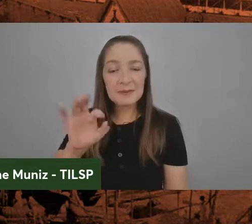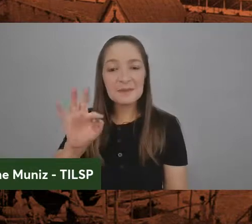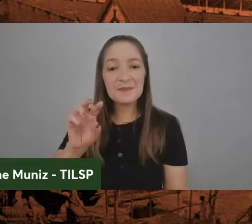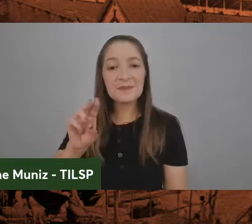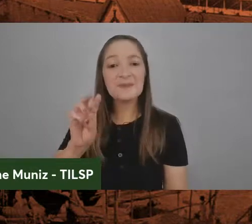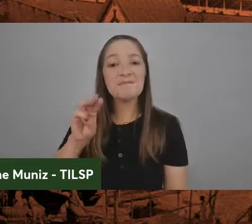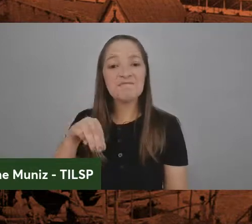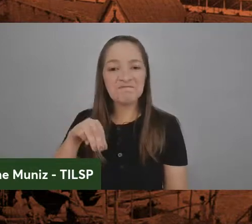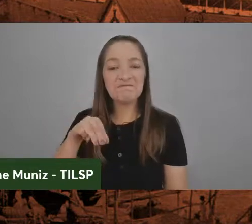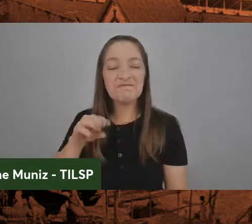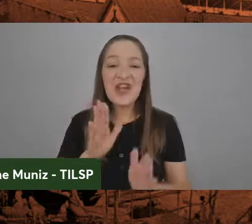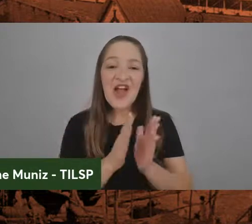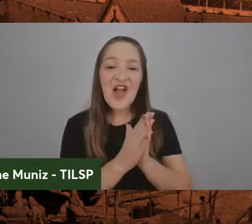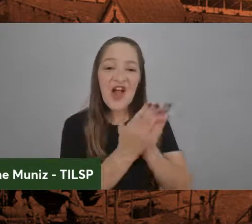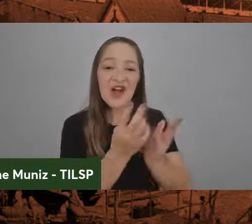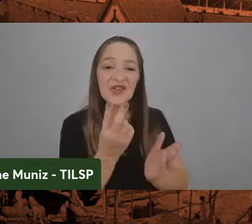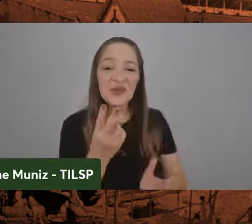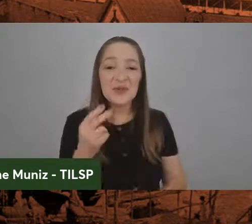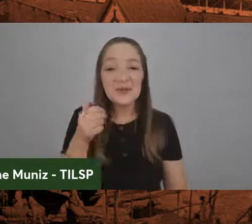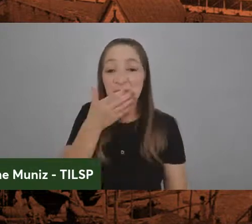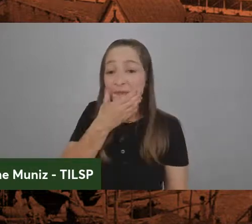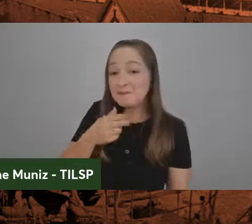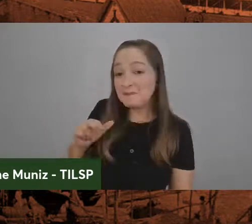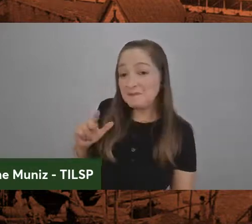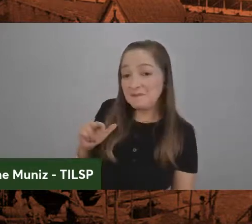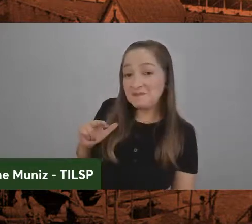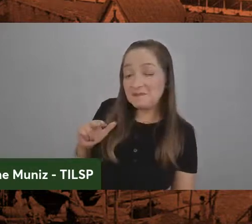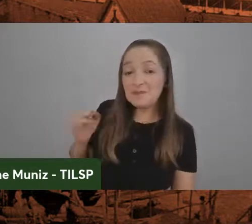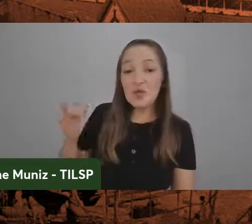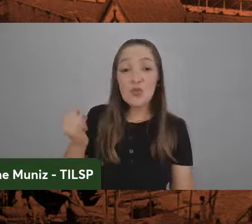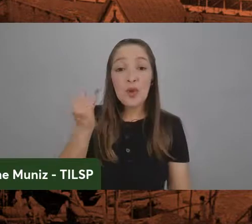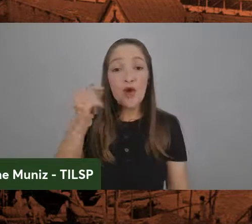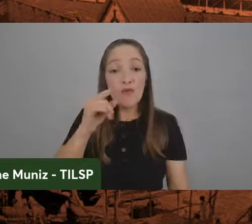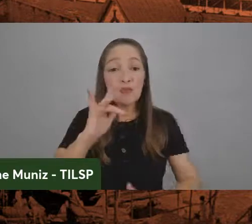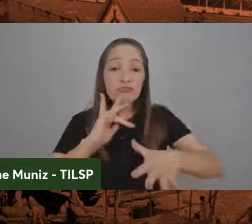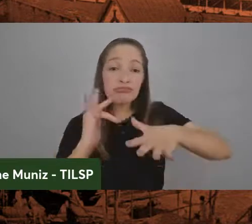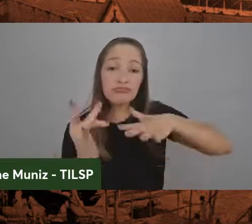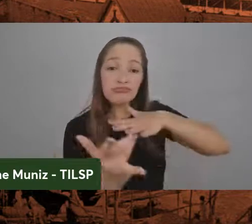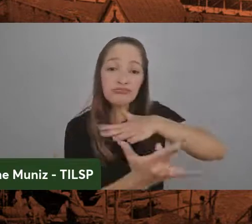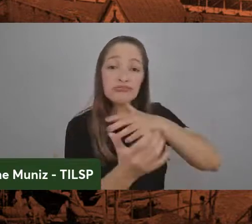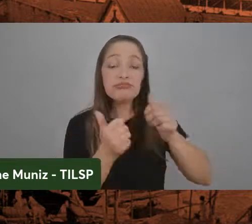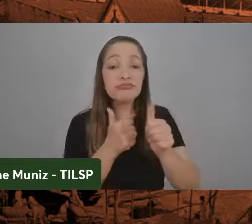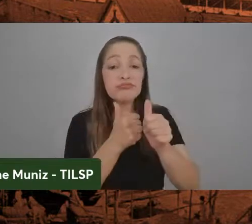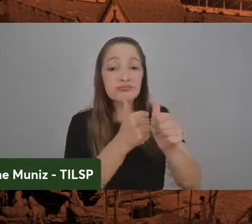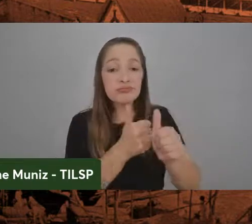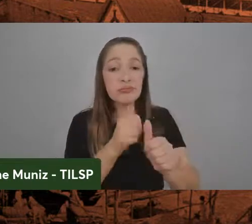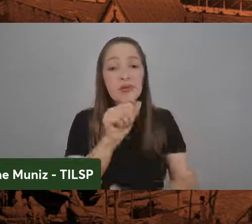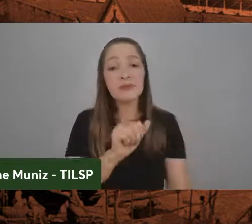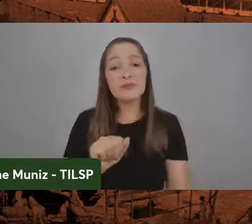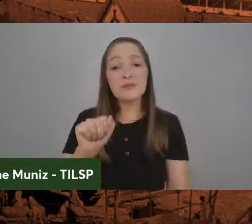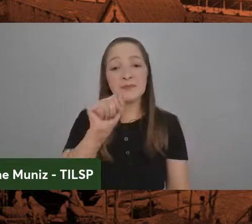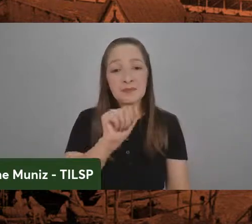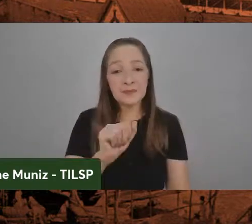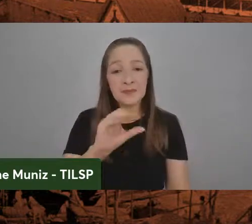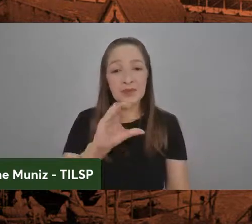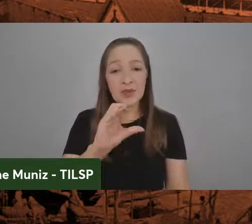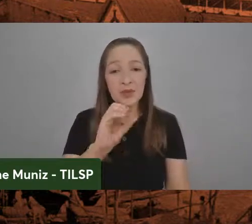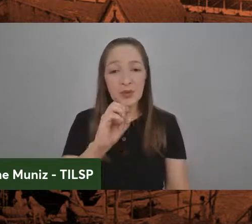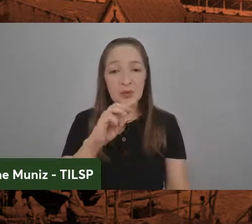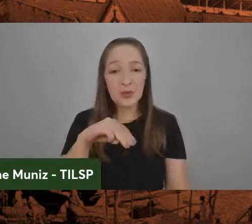fica gravada, por isso que é importante que vocês nos sigam nas nossas redes sociais, lá no arroba companhia na